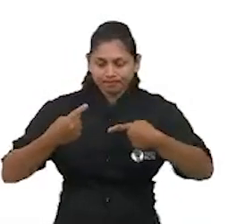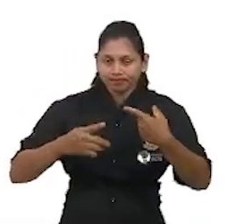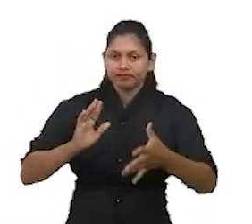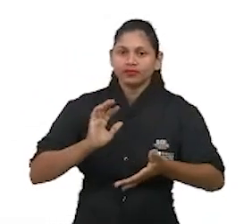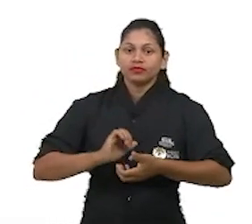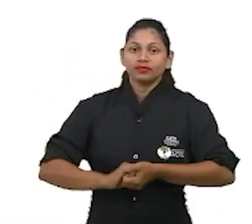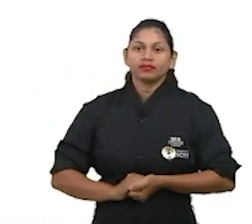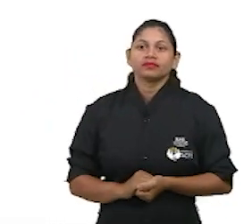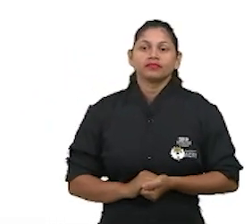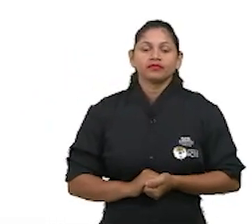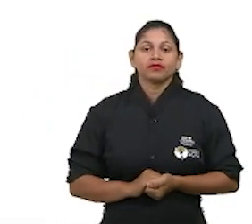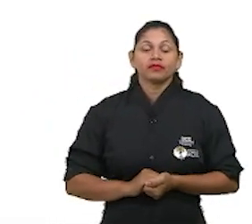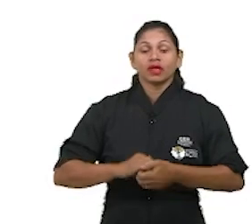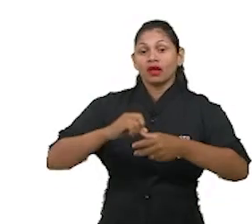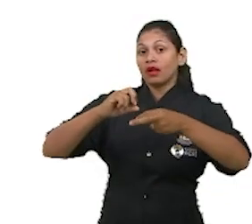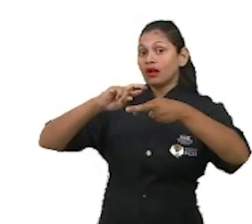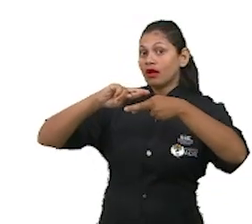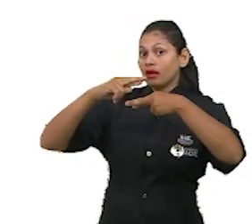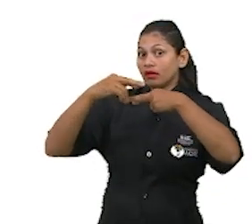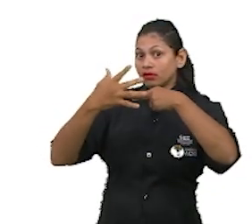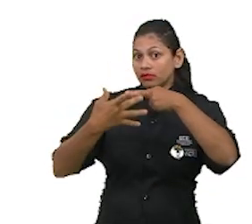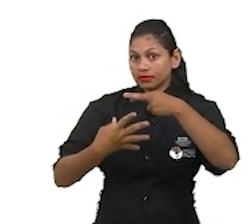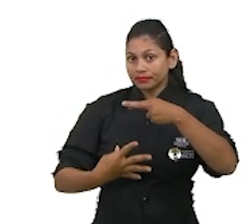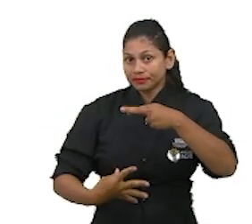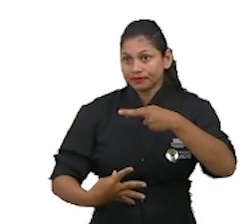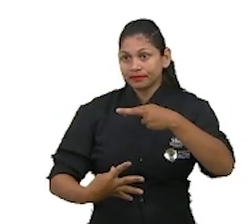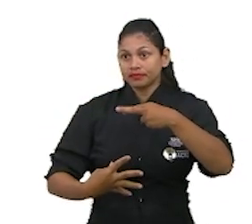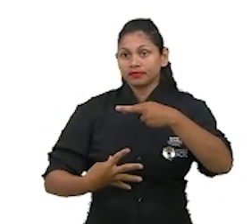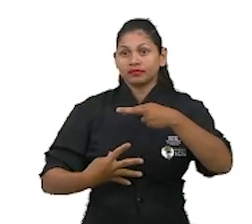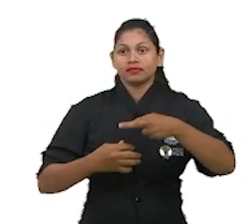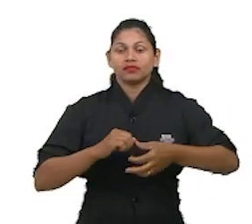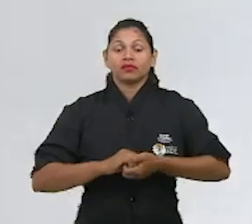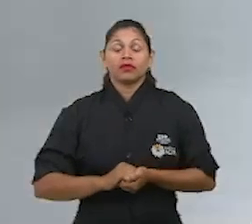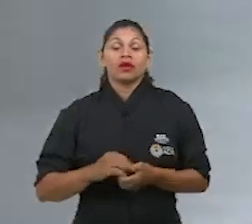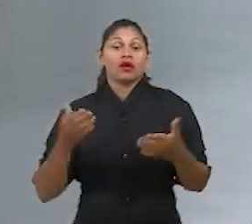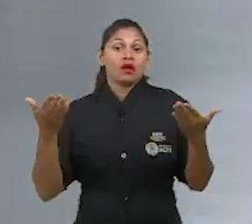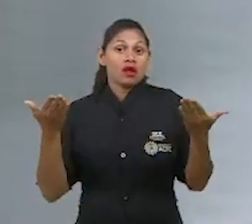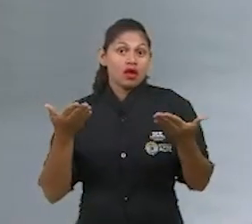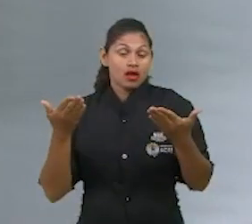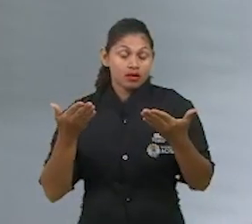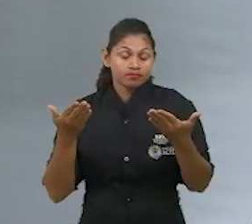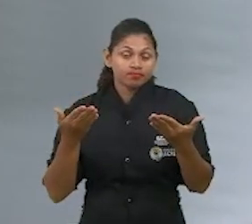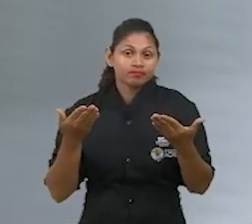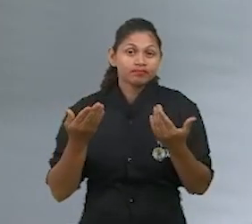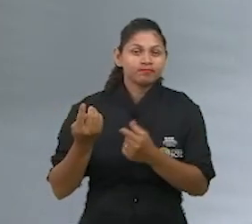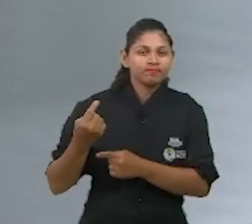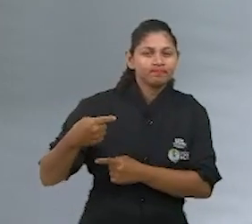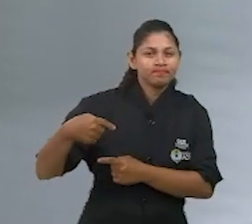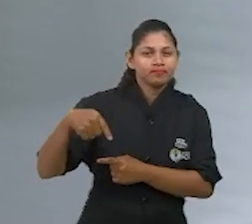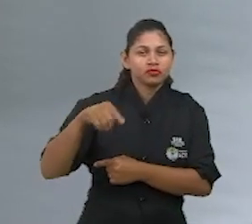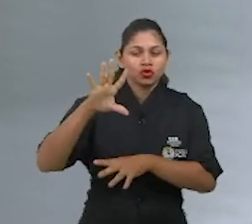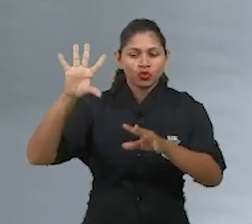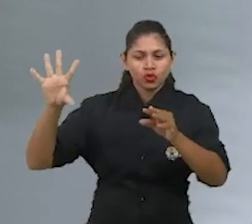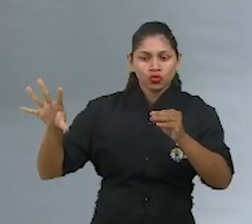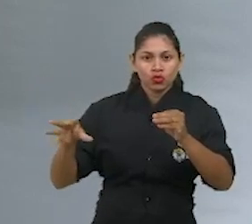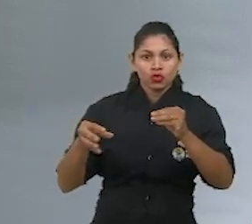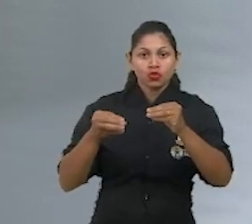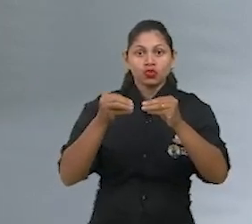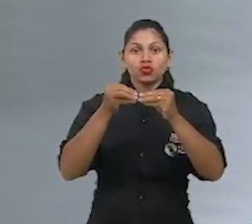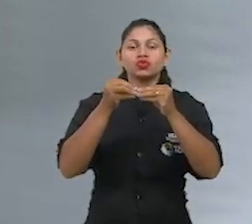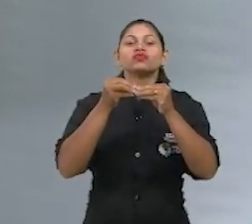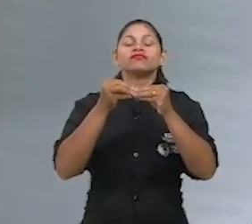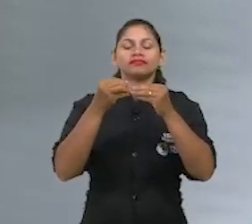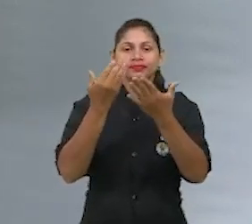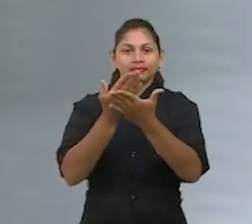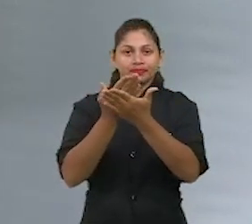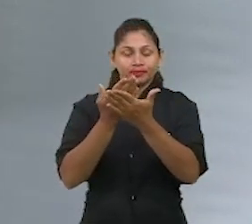foi a nossa referência bibliográfica de hoje. Quero fazer agora com vocês um resumo do que a gente aprendeu na aula.